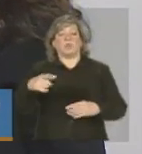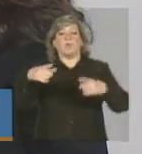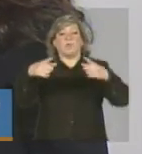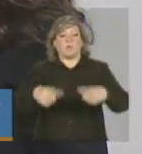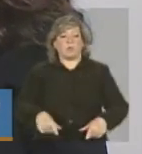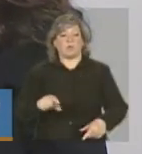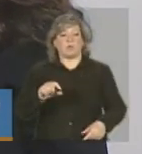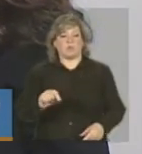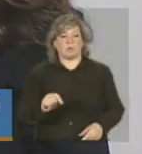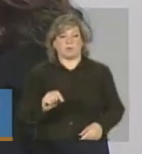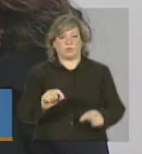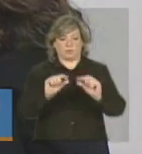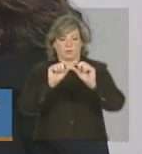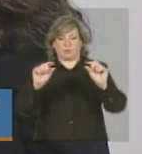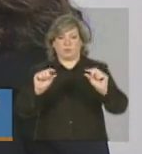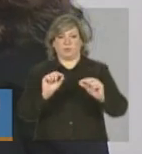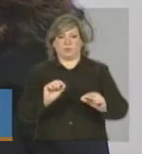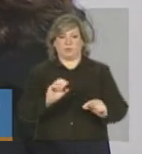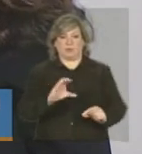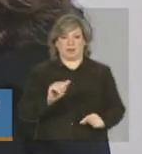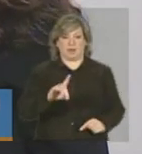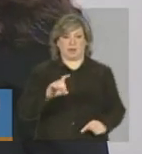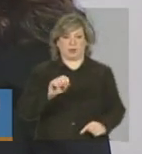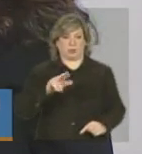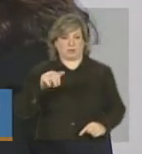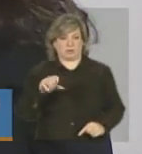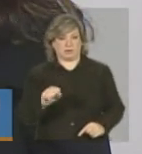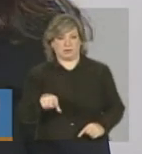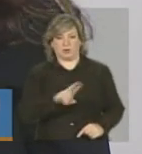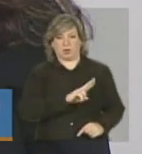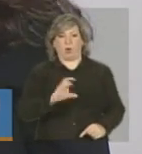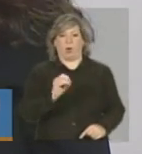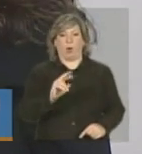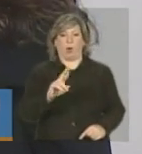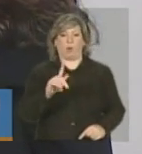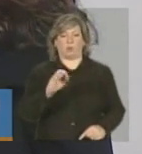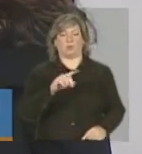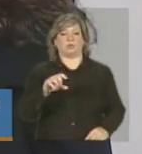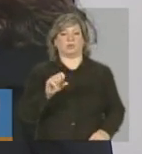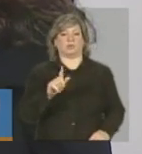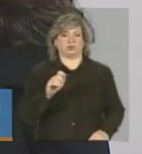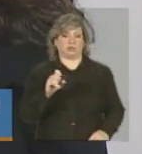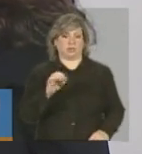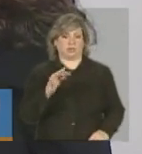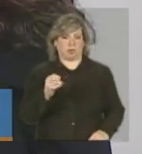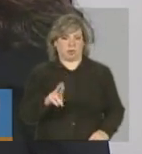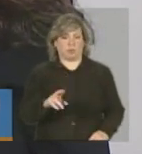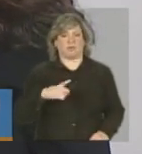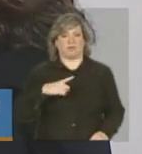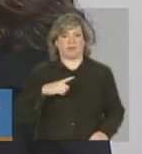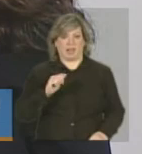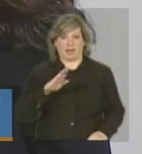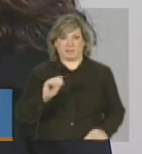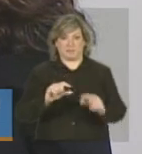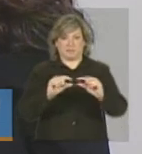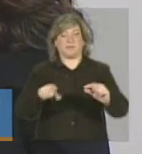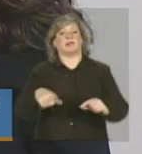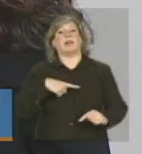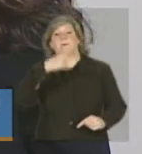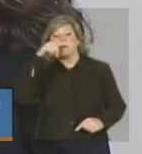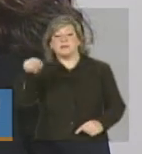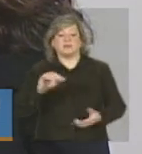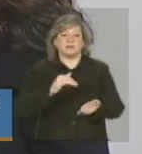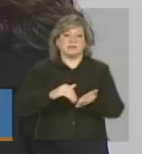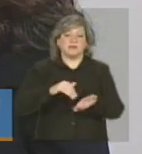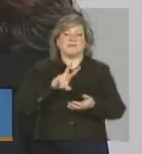lá na aba do órgão gestor do CAD Suas tenha um técnico, enfim, a pessoa que o secretário vai indicar